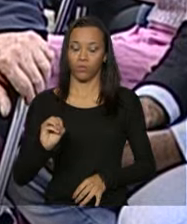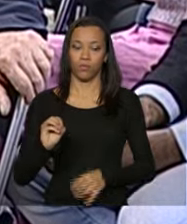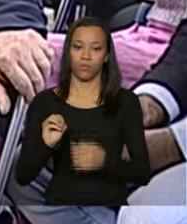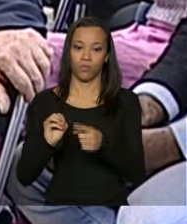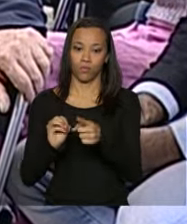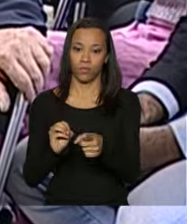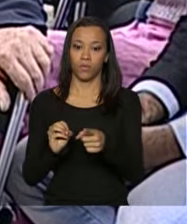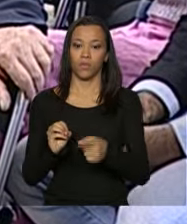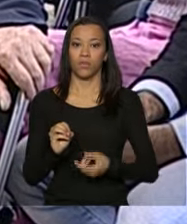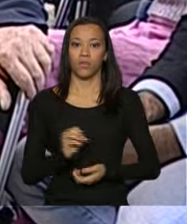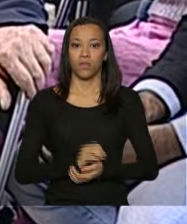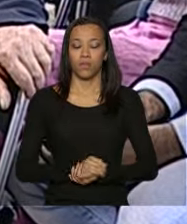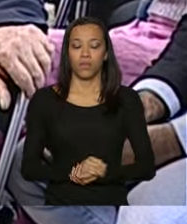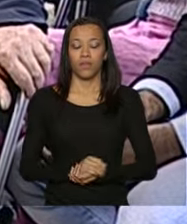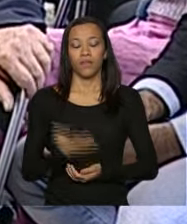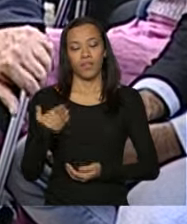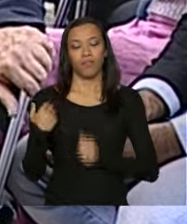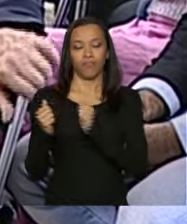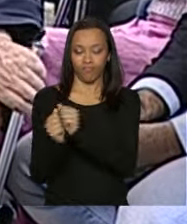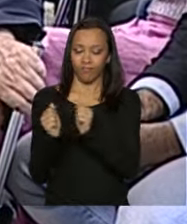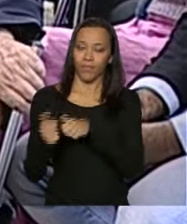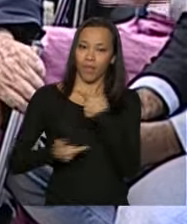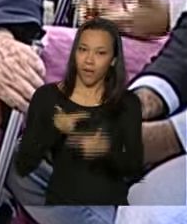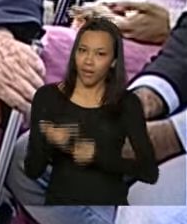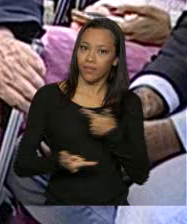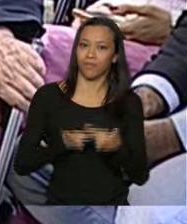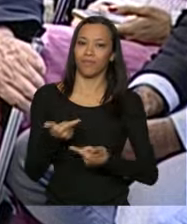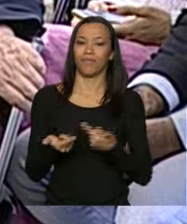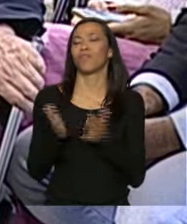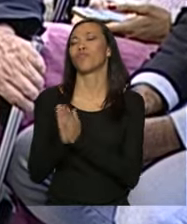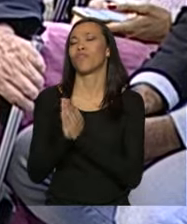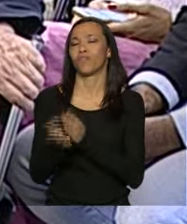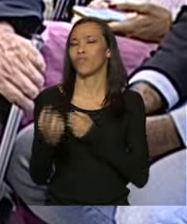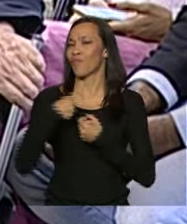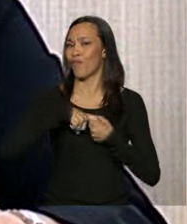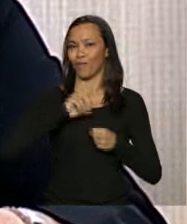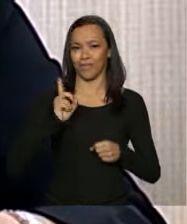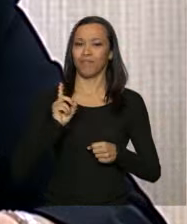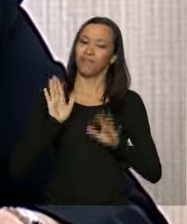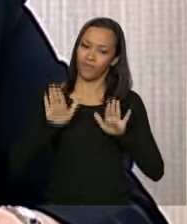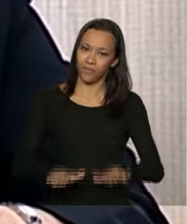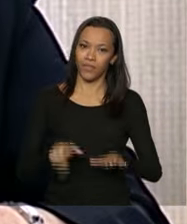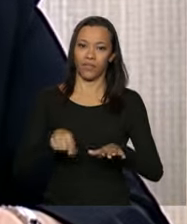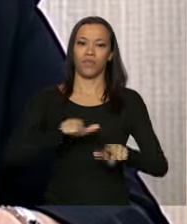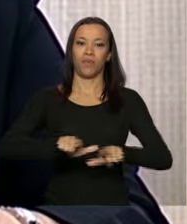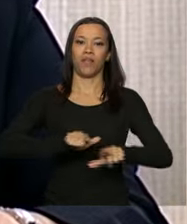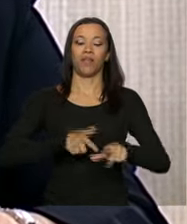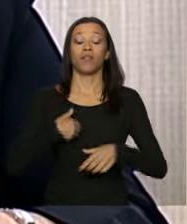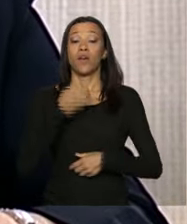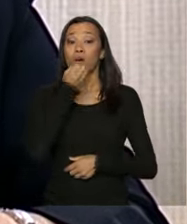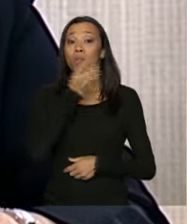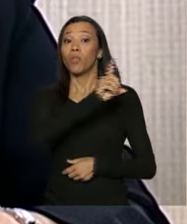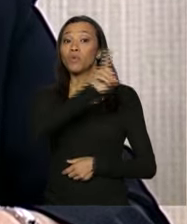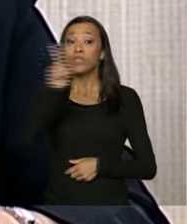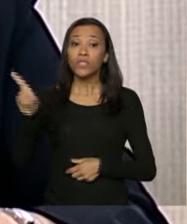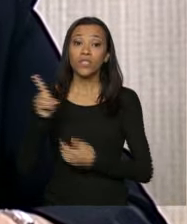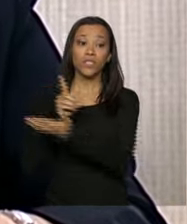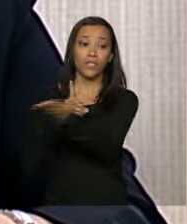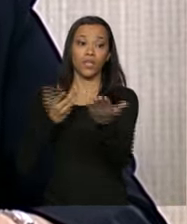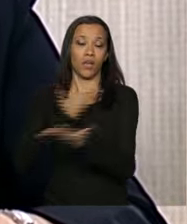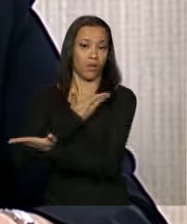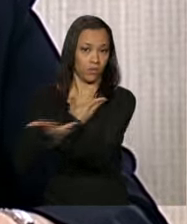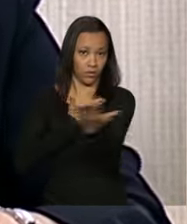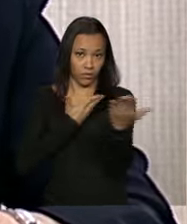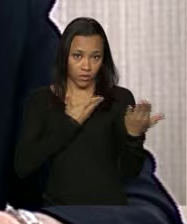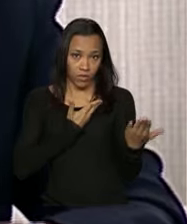senhor tem que ficar junto conosco, trabalhando mesmo. Não, não volta para lá, não. Fique conosco. Bom dia aos meus companheiros